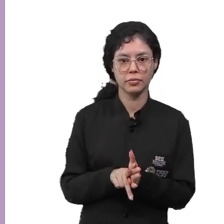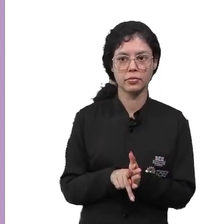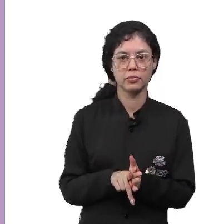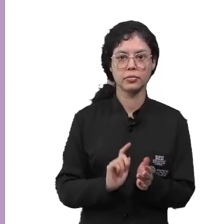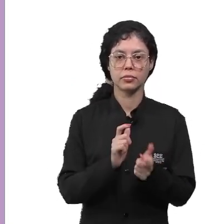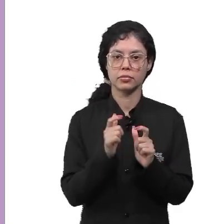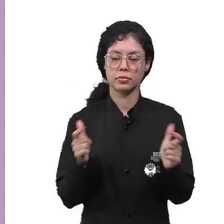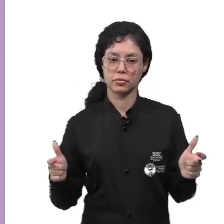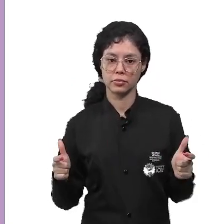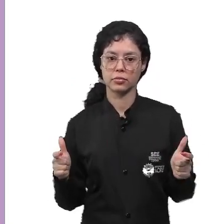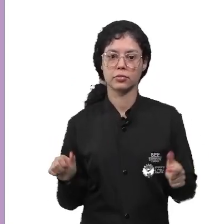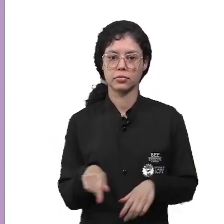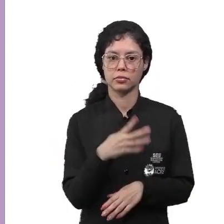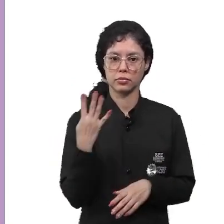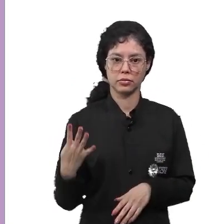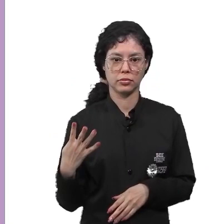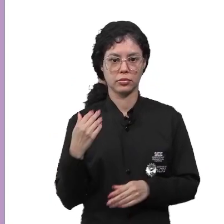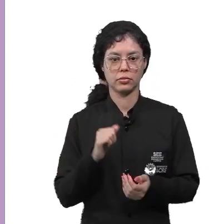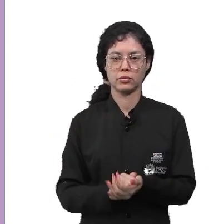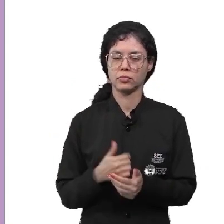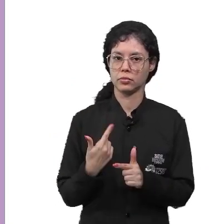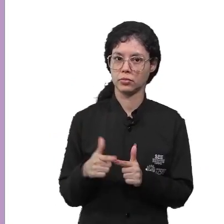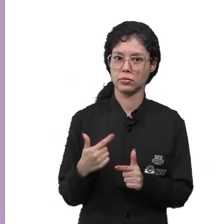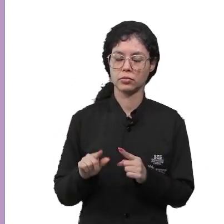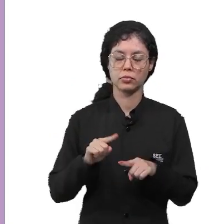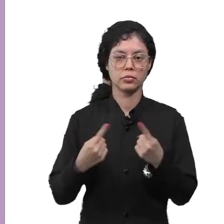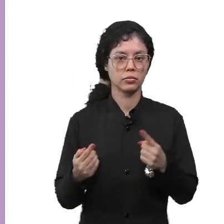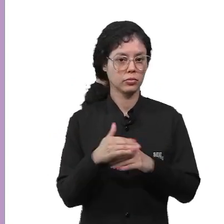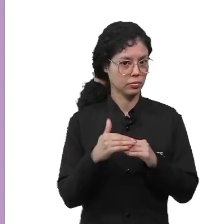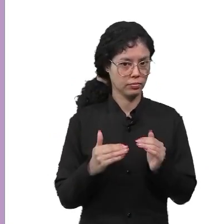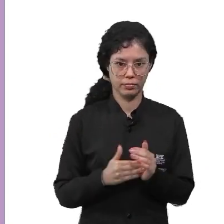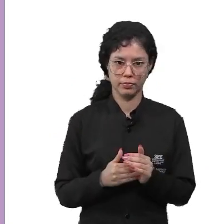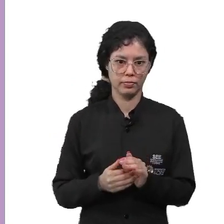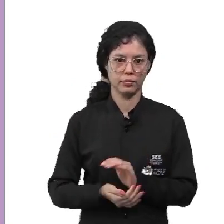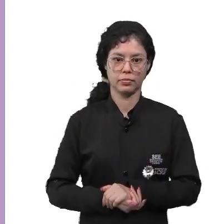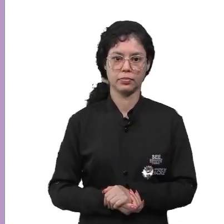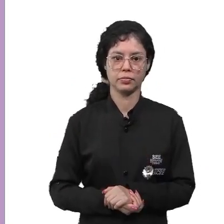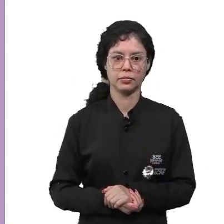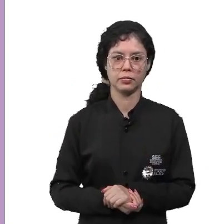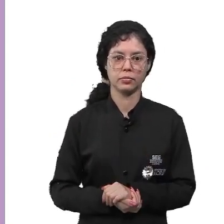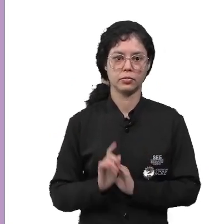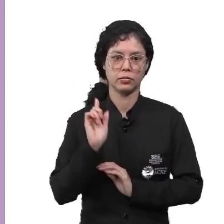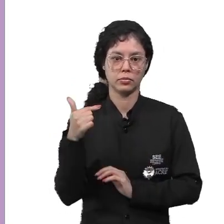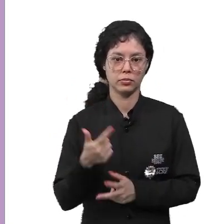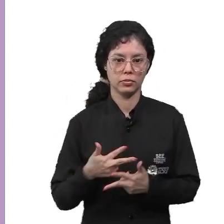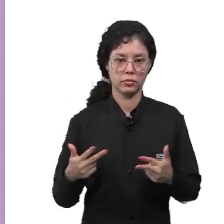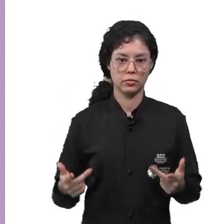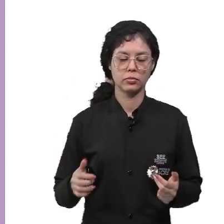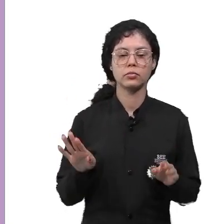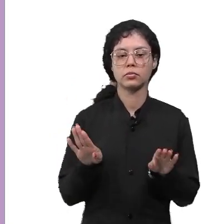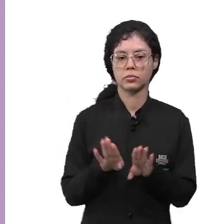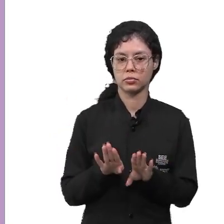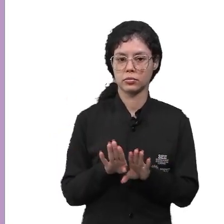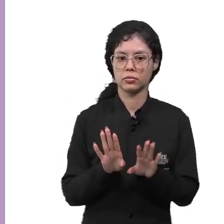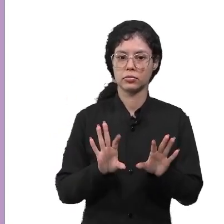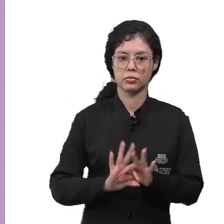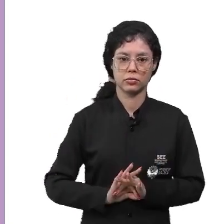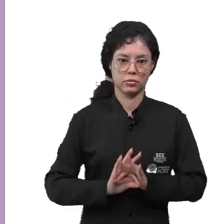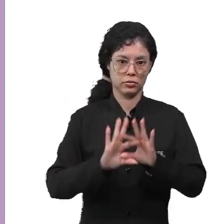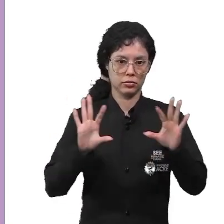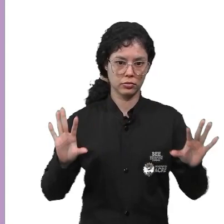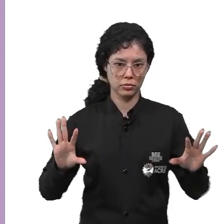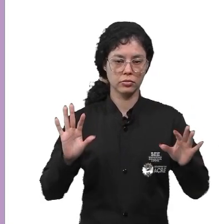uma grande quantidade de problemas, mas não tudo. Outra coisa é a questão da liberdade. O